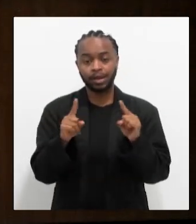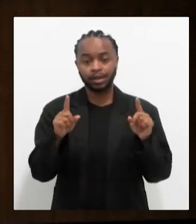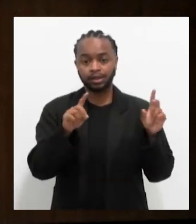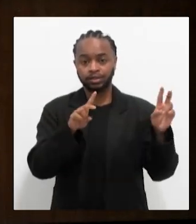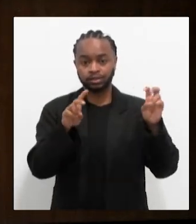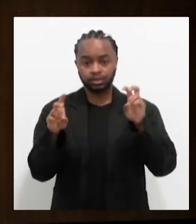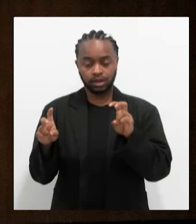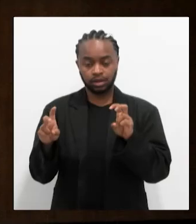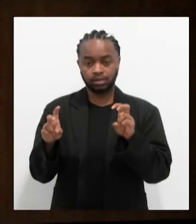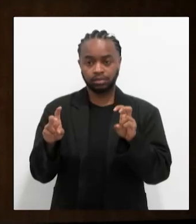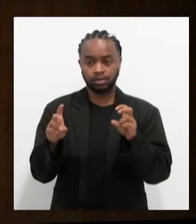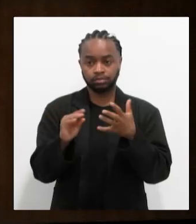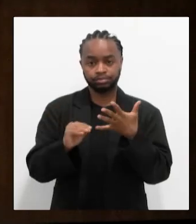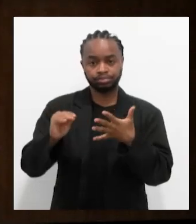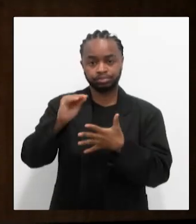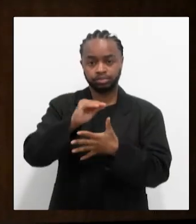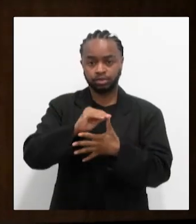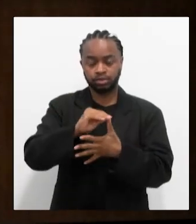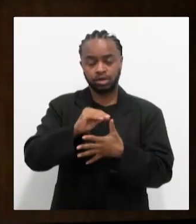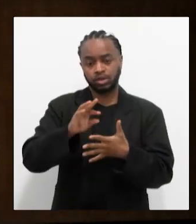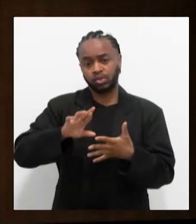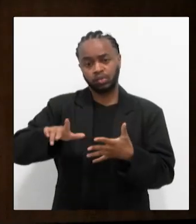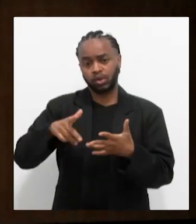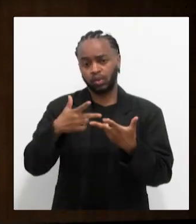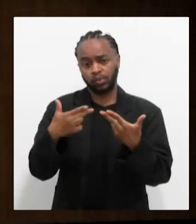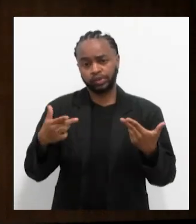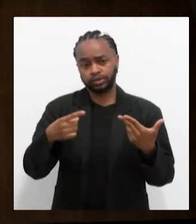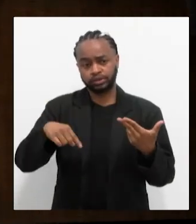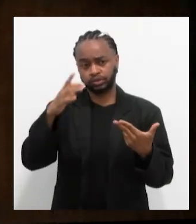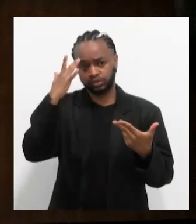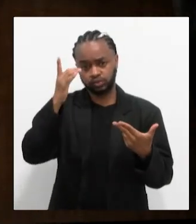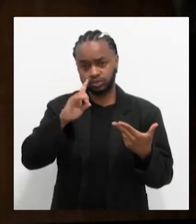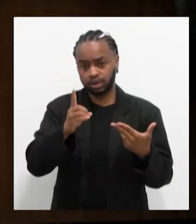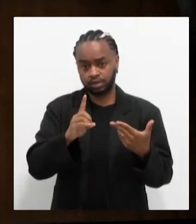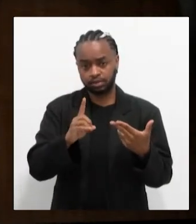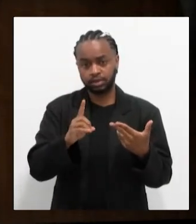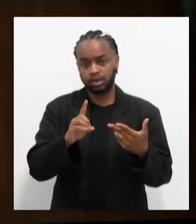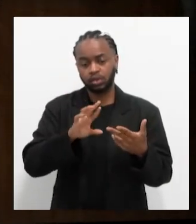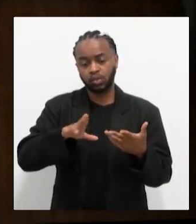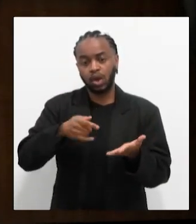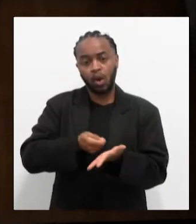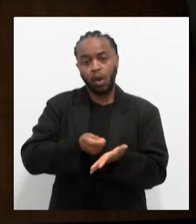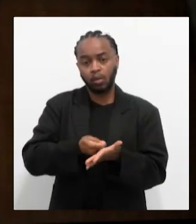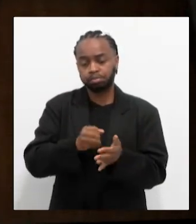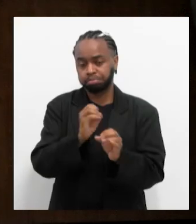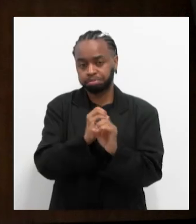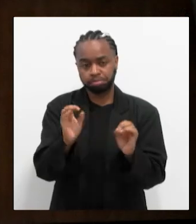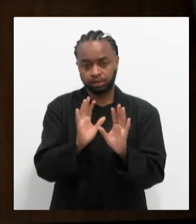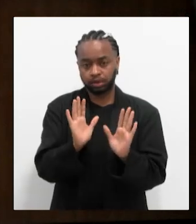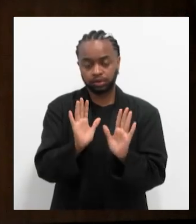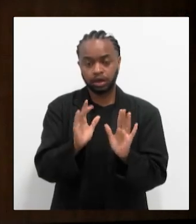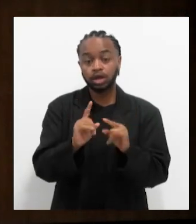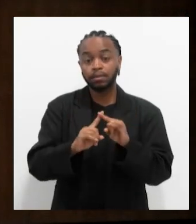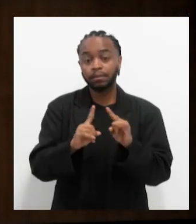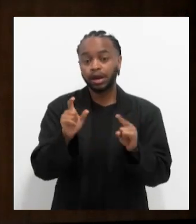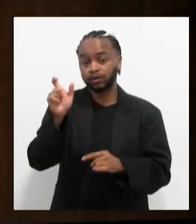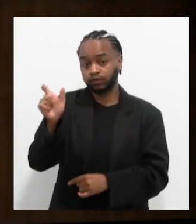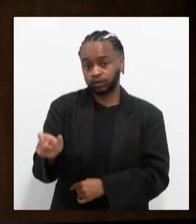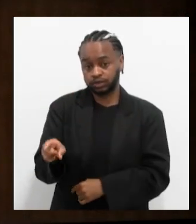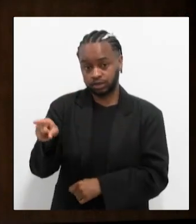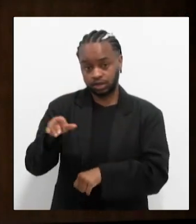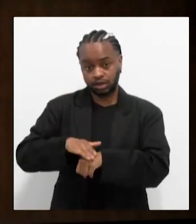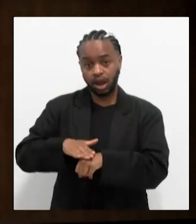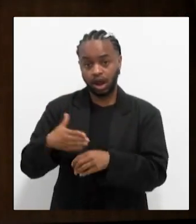de ordem não é nada que não se tenha conhecimento, não é nenhuma cobrança, nada. Apenas Vossa Excelência,